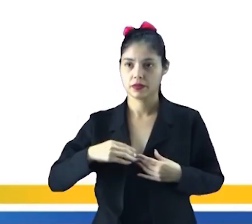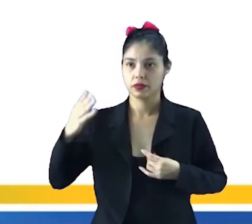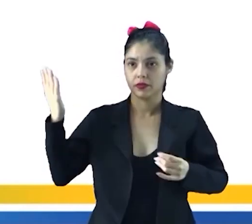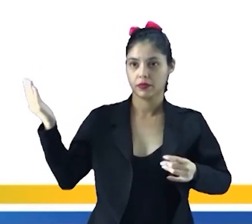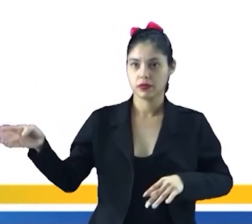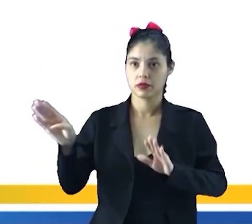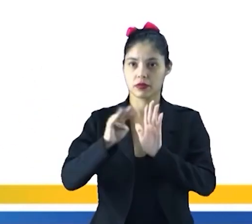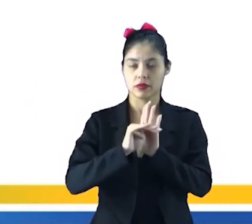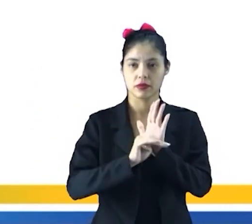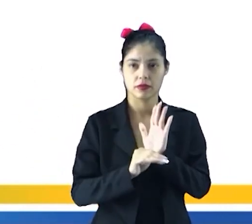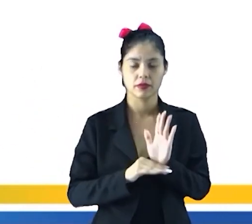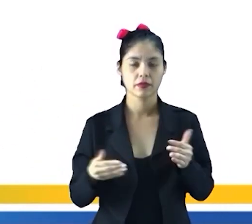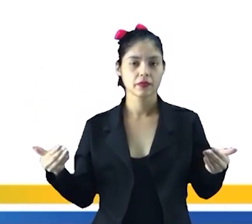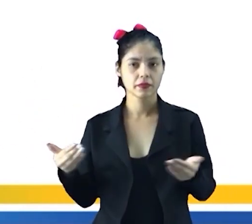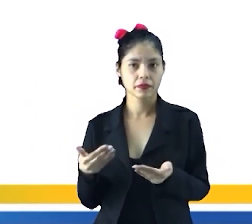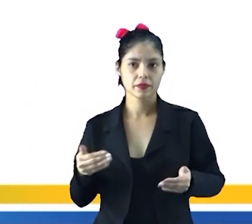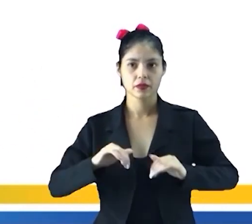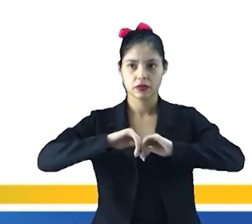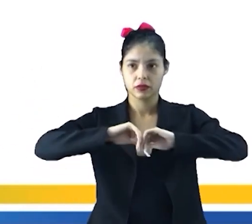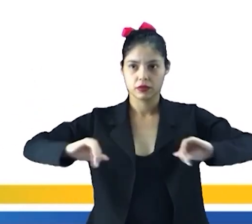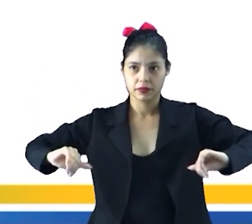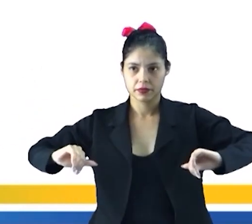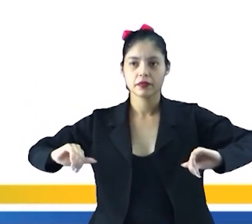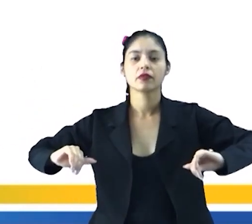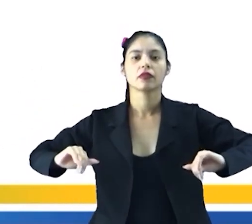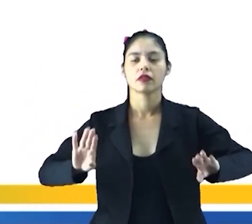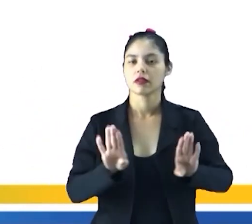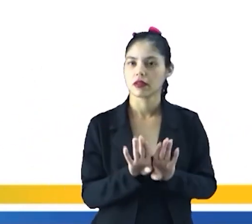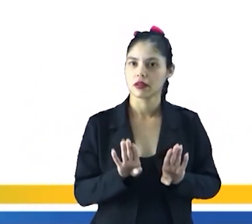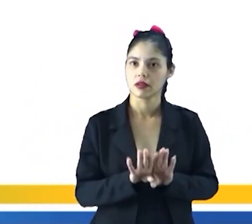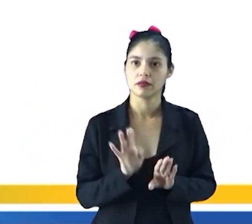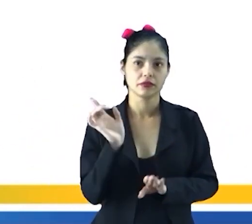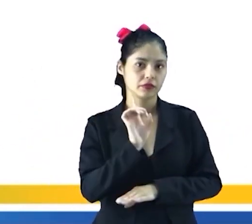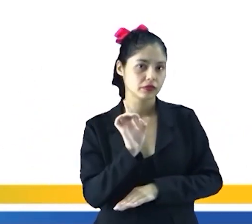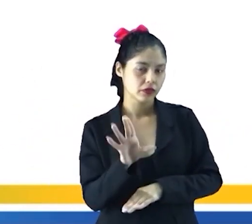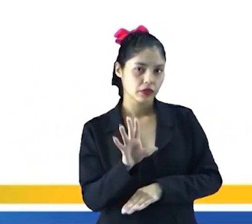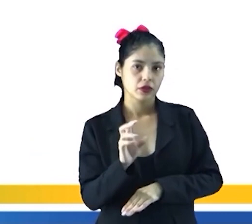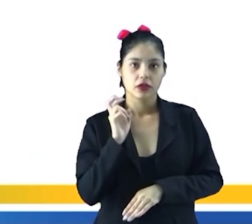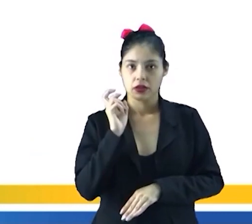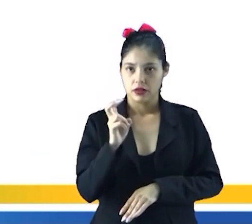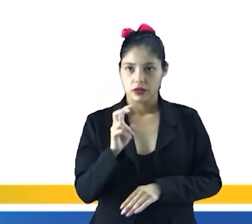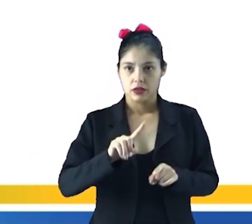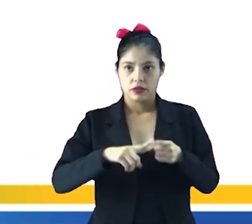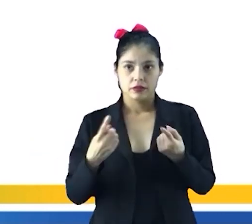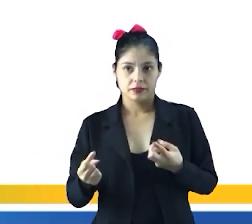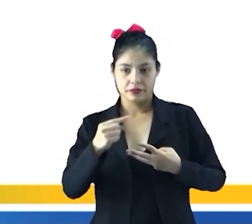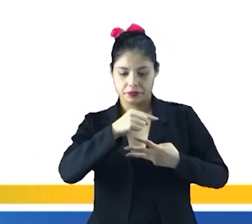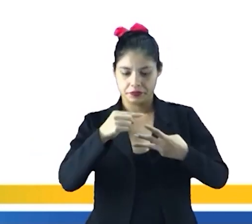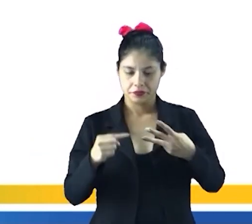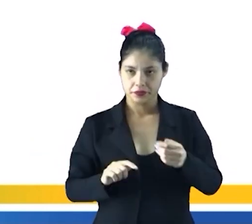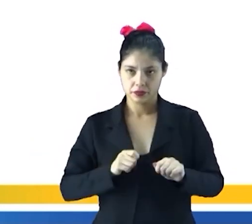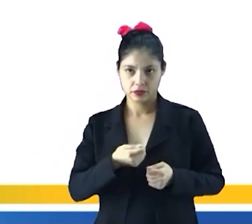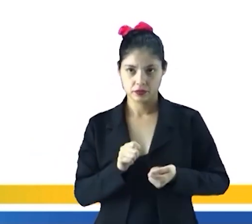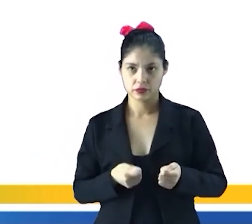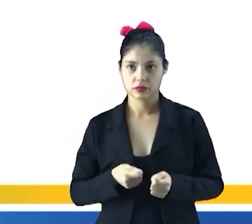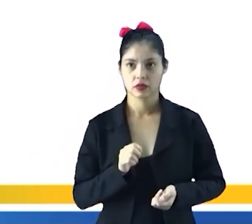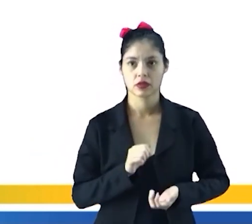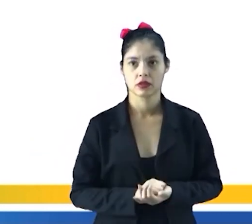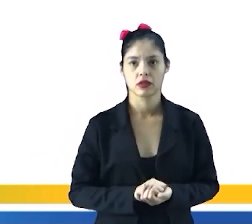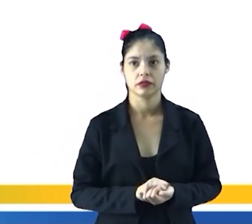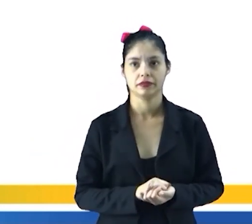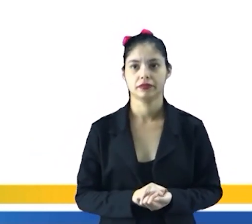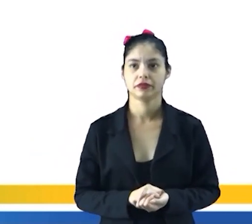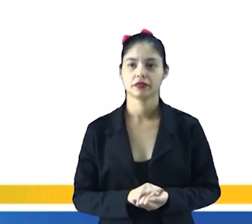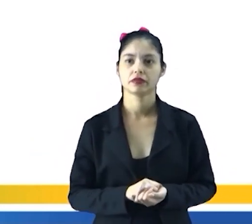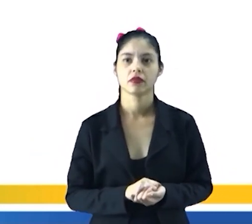uma classificação mais recente, já separa também, não apenas só em 5 reinos, mas também 3 domínios. Então eu